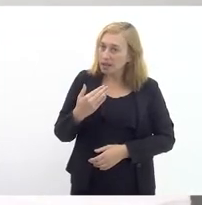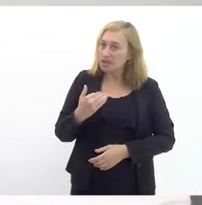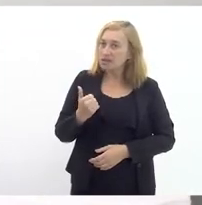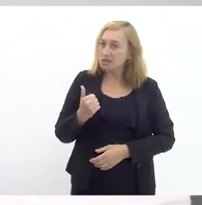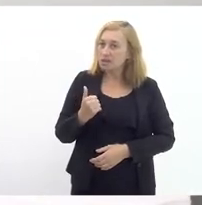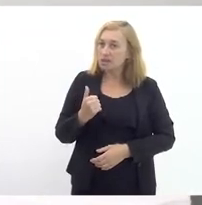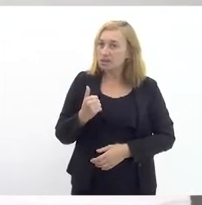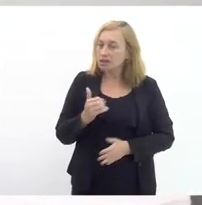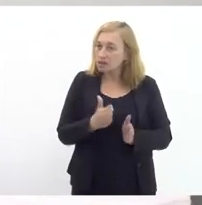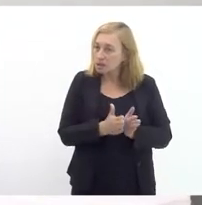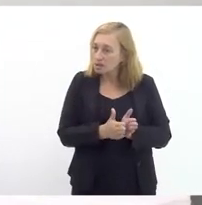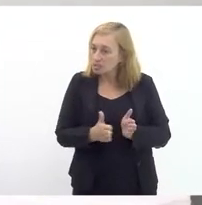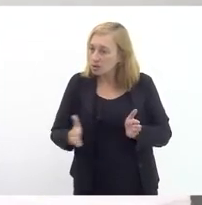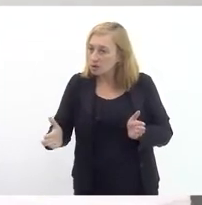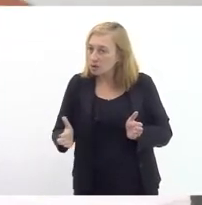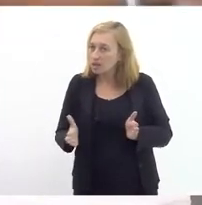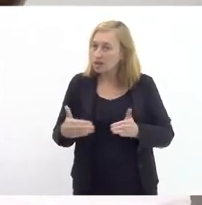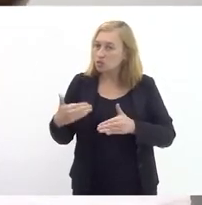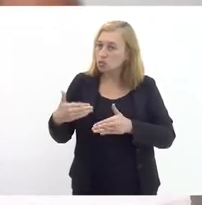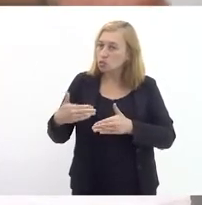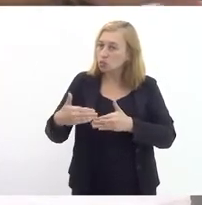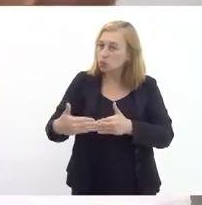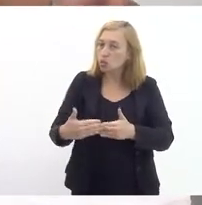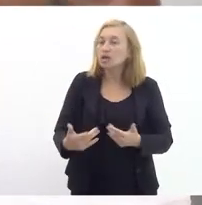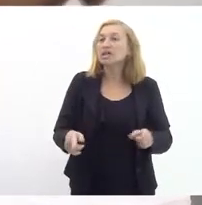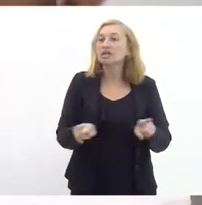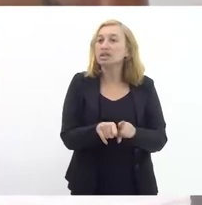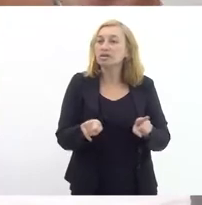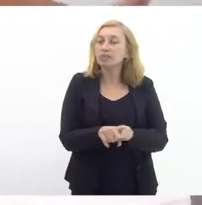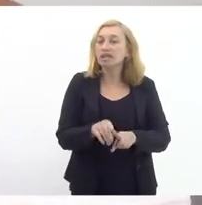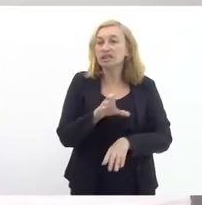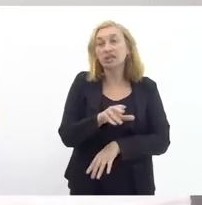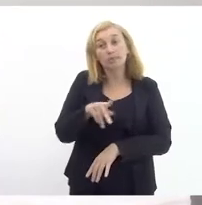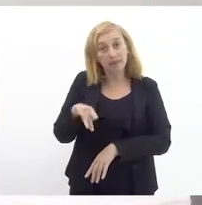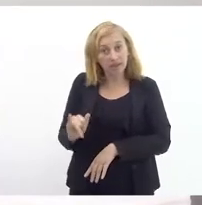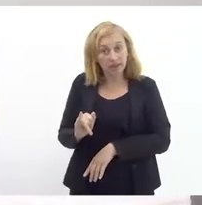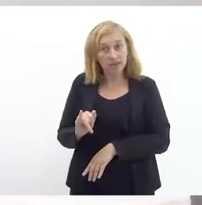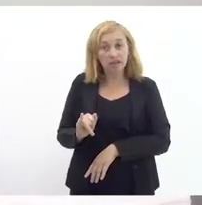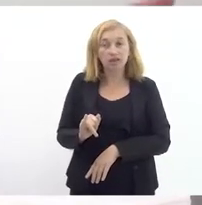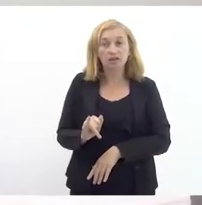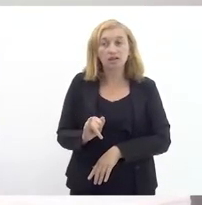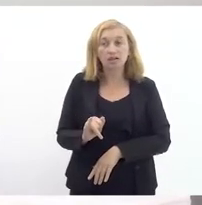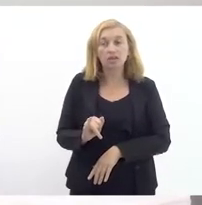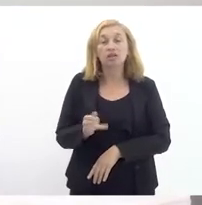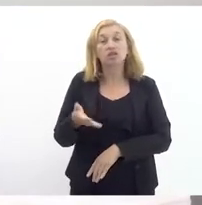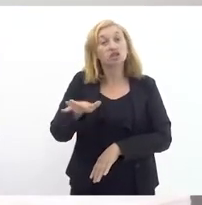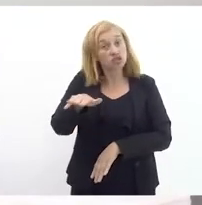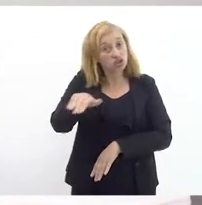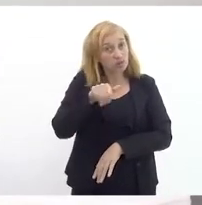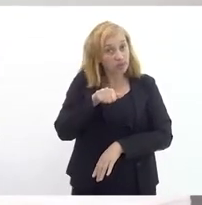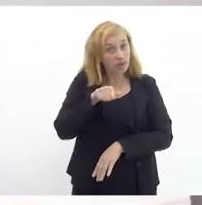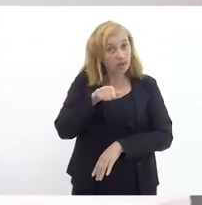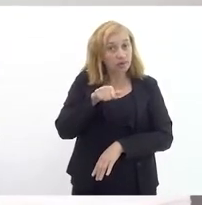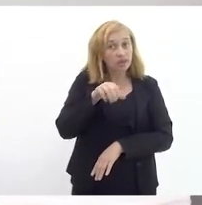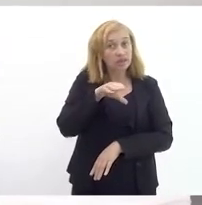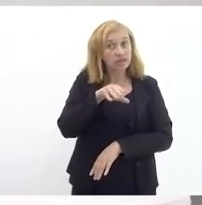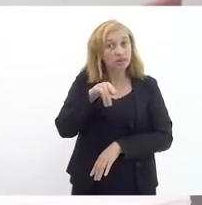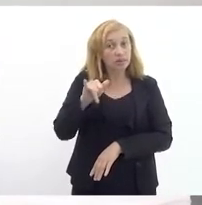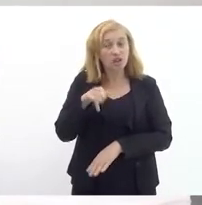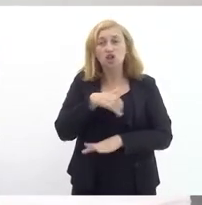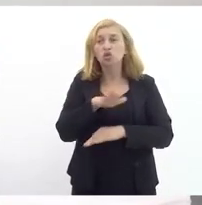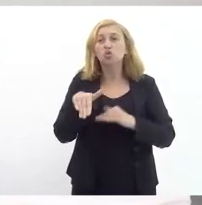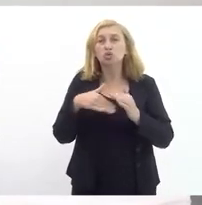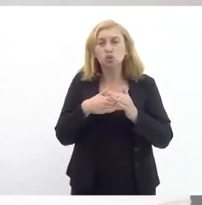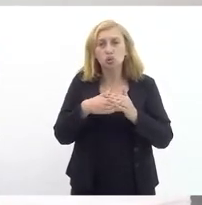processo cronológico, né, e trazer aqui nessa CPI... né, convocar para essa CPI todos